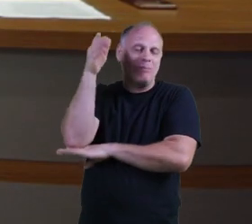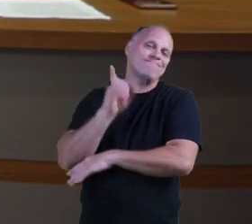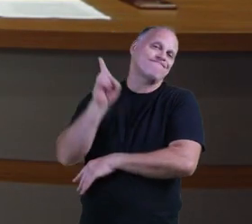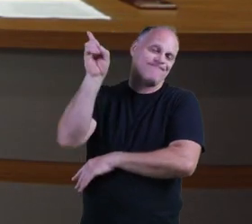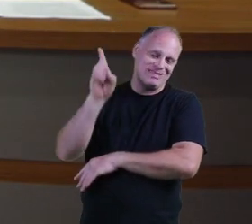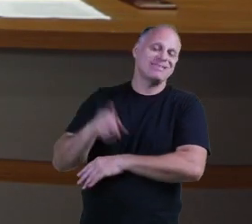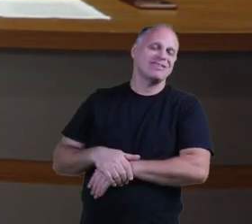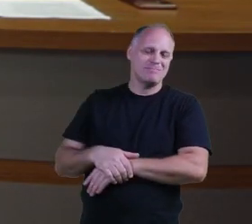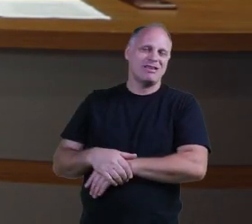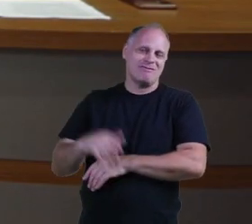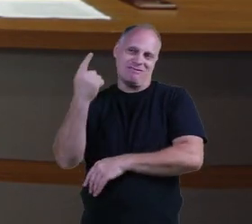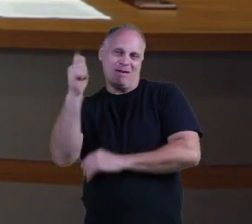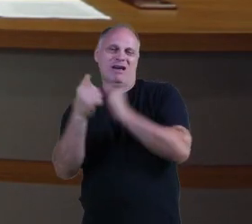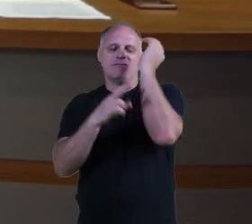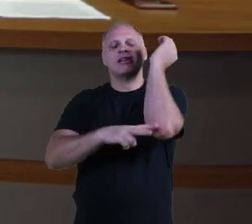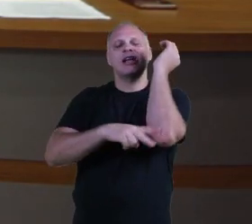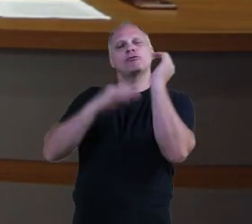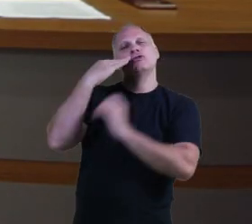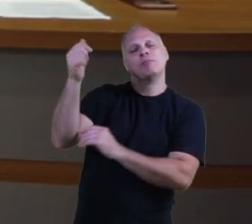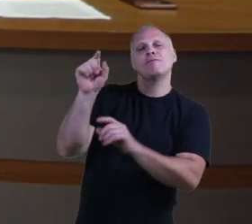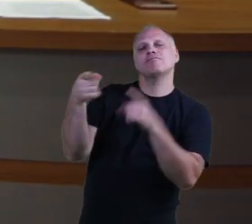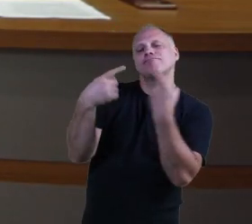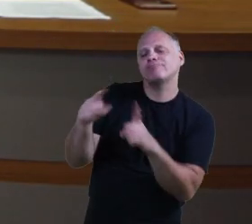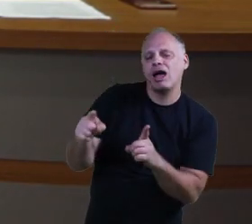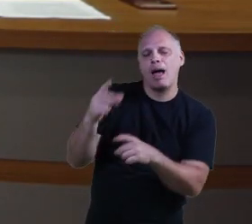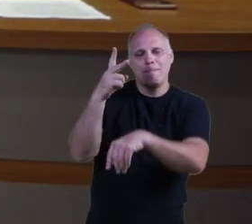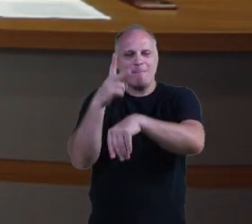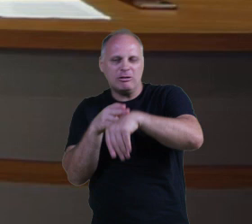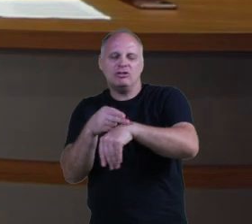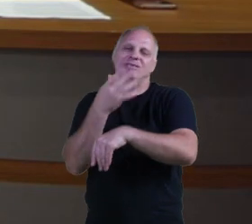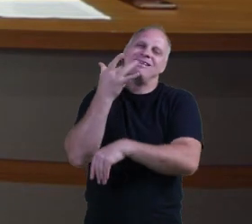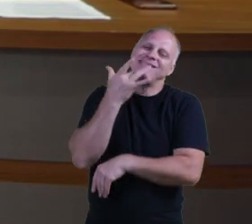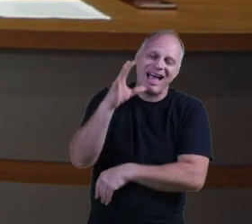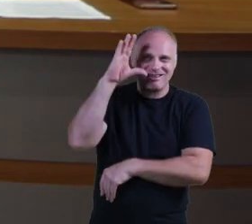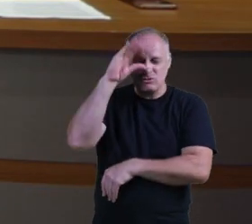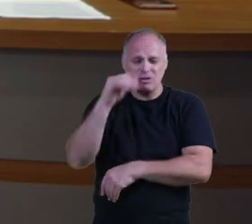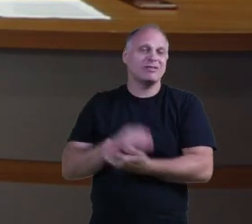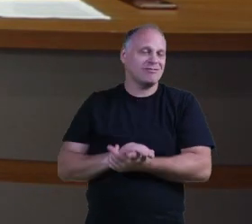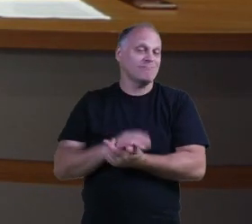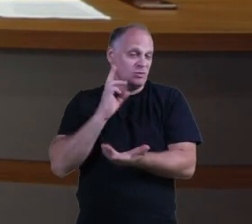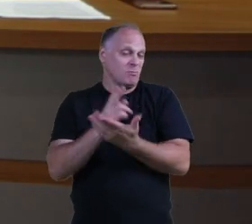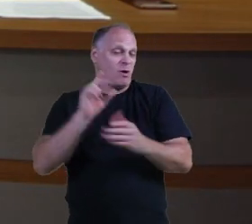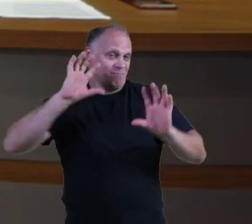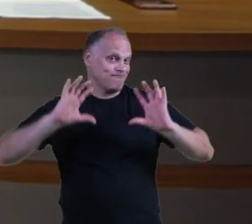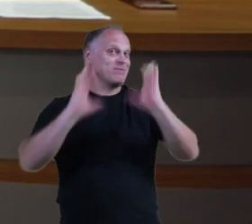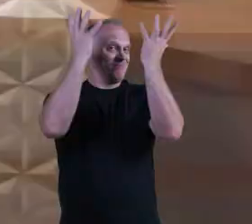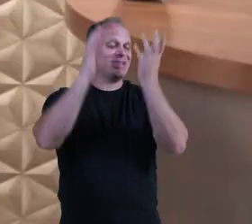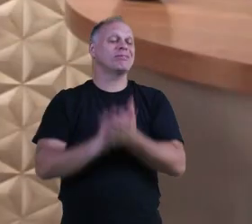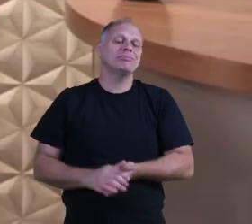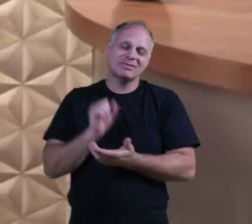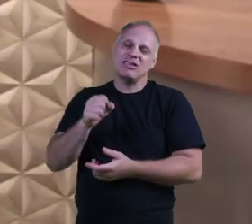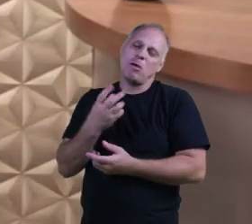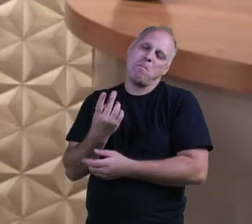18 anos, toquei na Serra, toquei em Gramado e Canela, onde a gente tinha uma parceria com as prefeituras e com os hotéis,